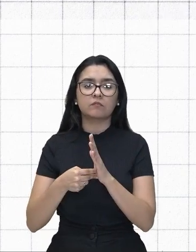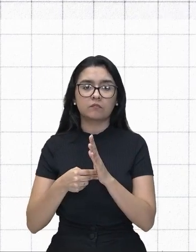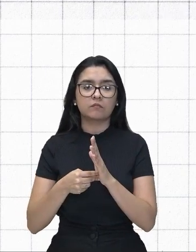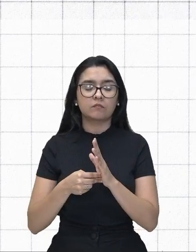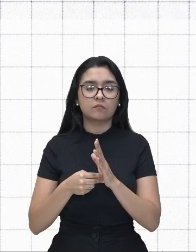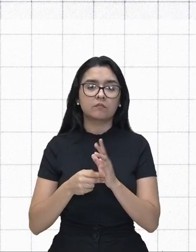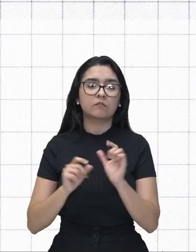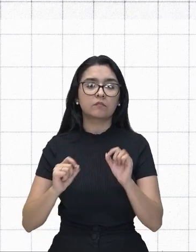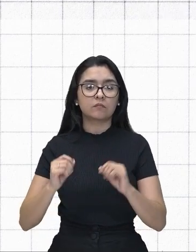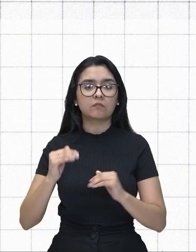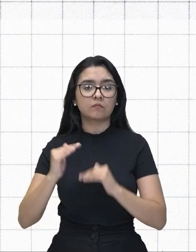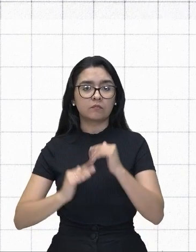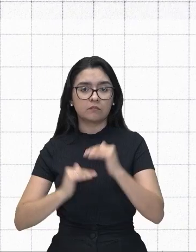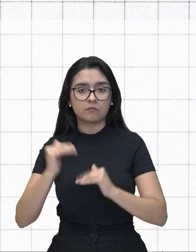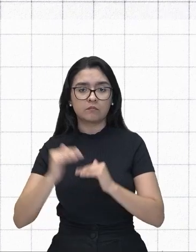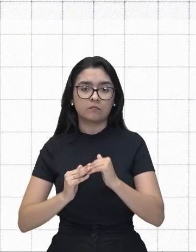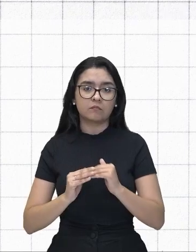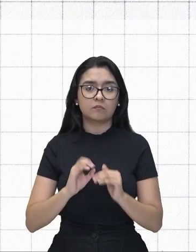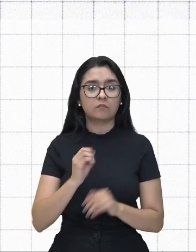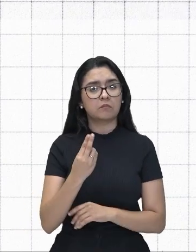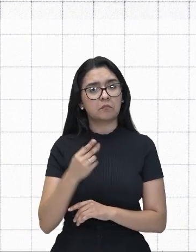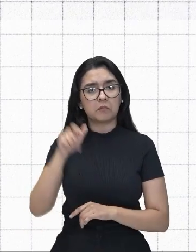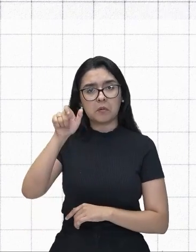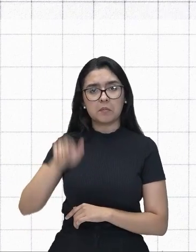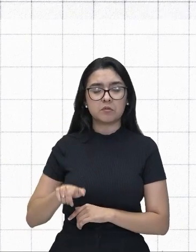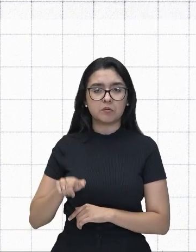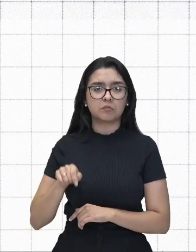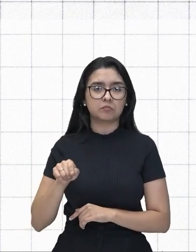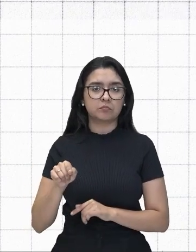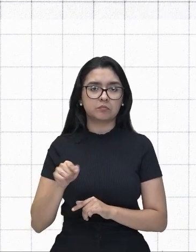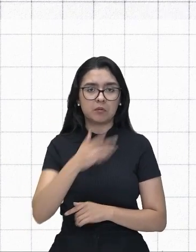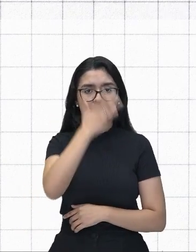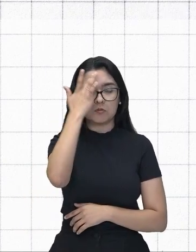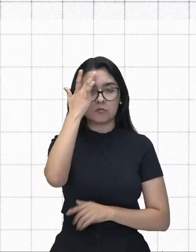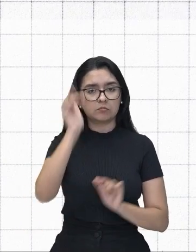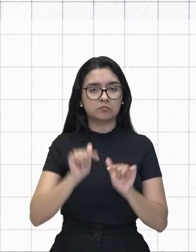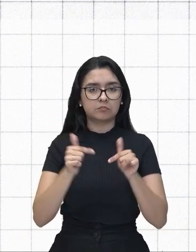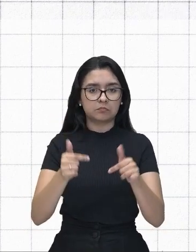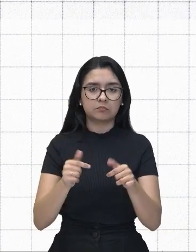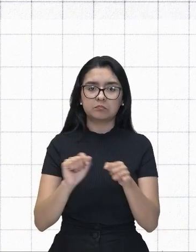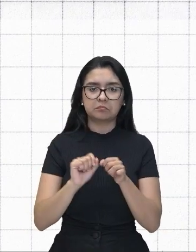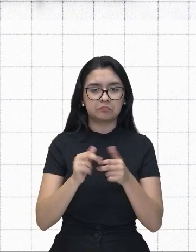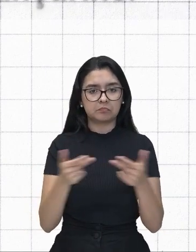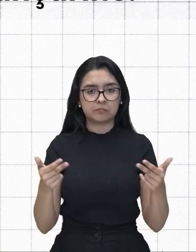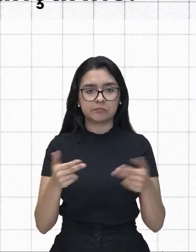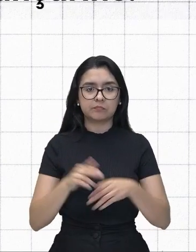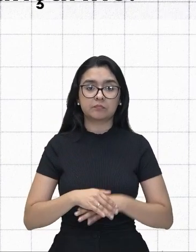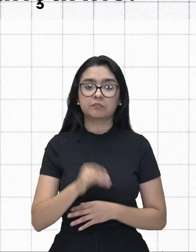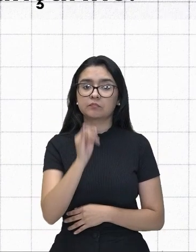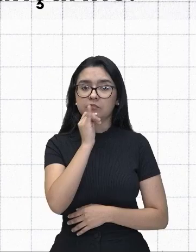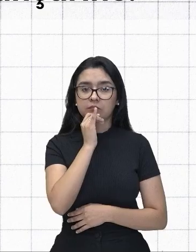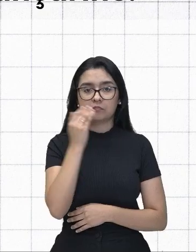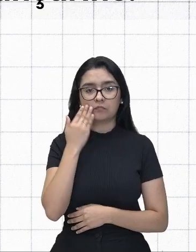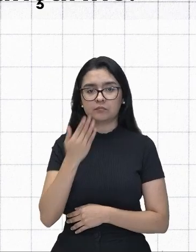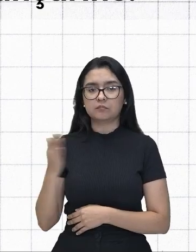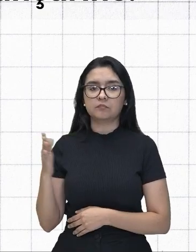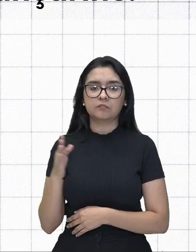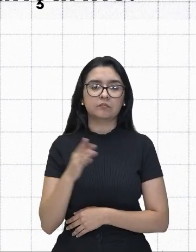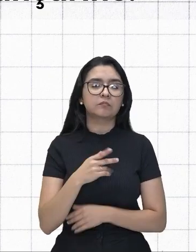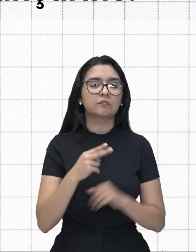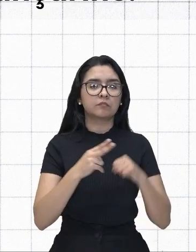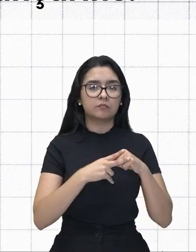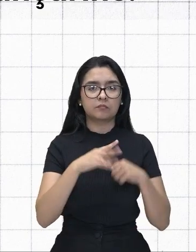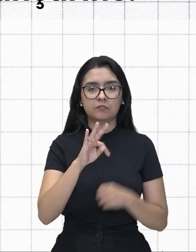uma profissão ou uma pessoa que faz determinada coisa. Exemplo: